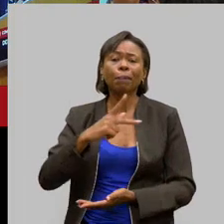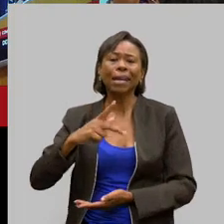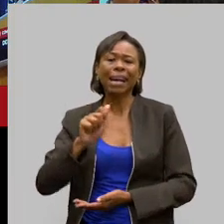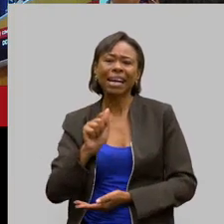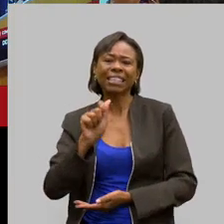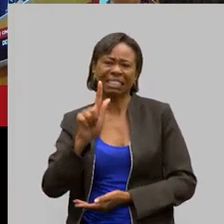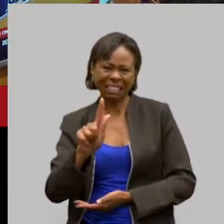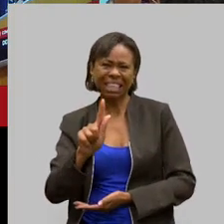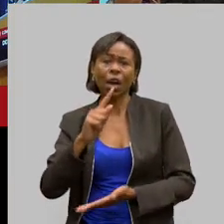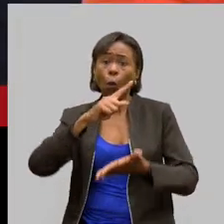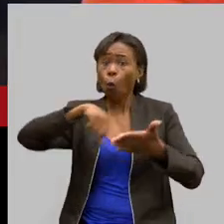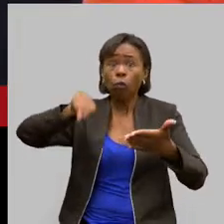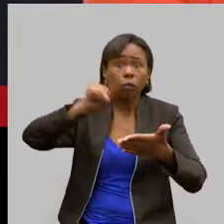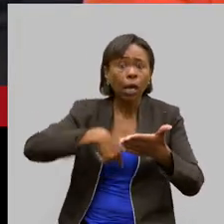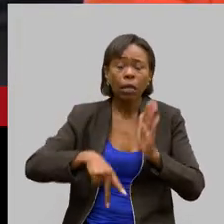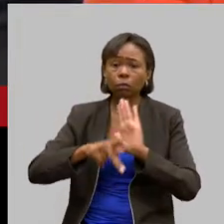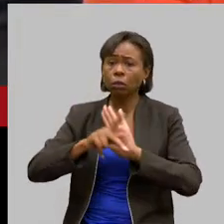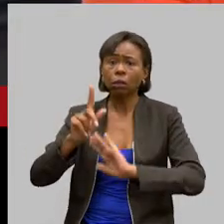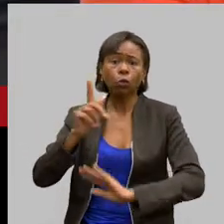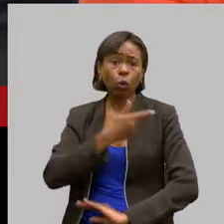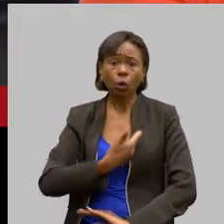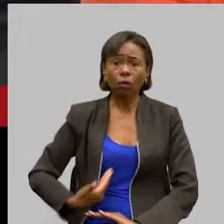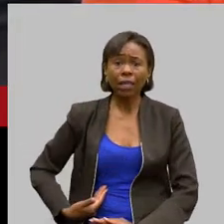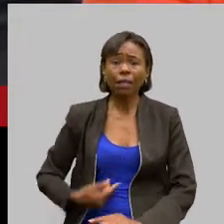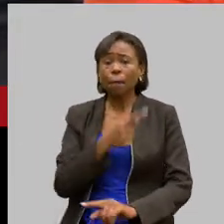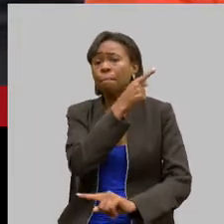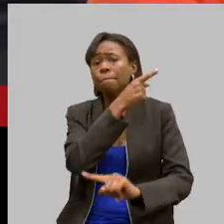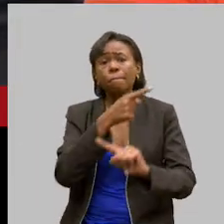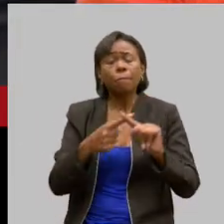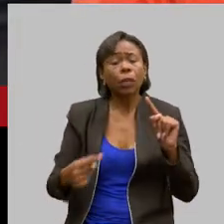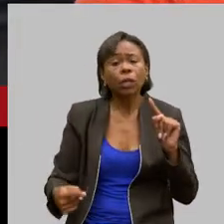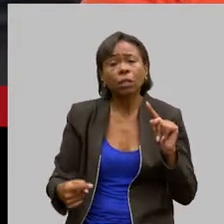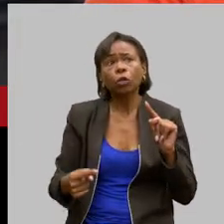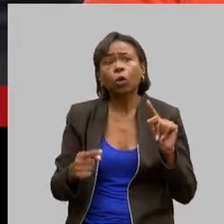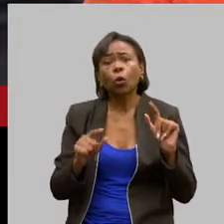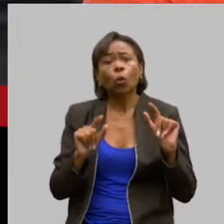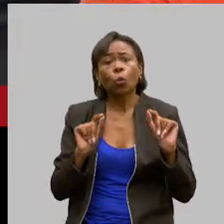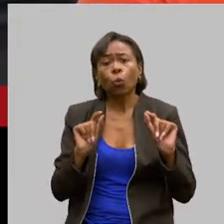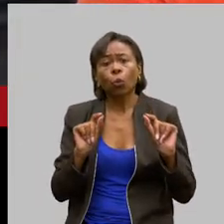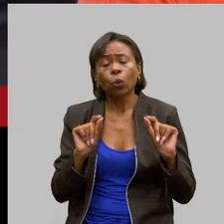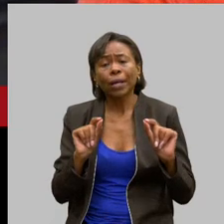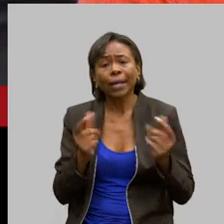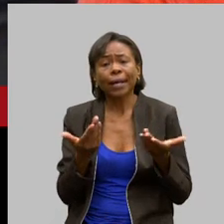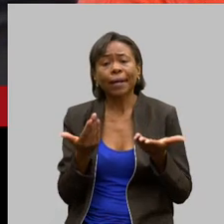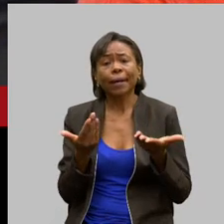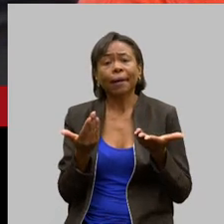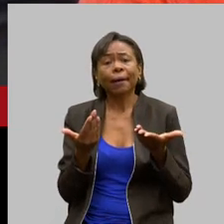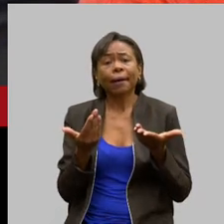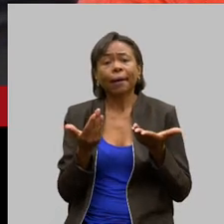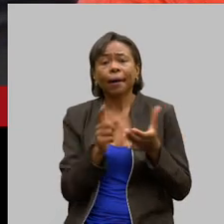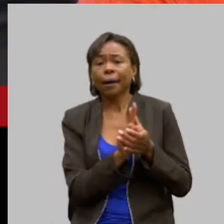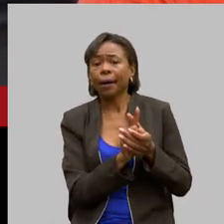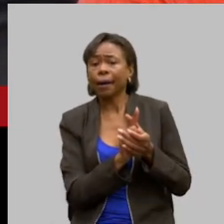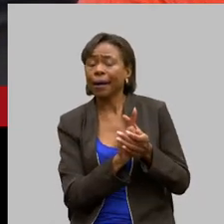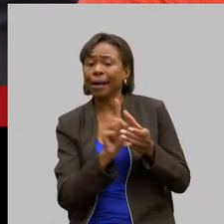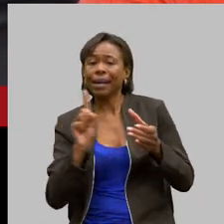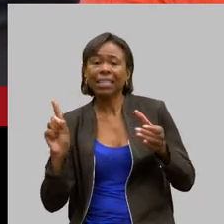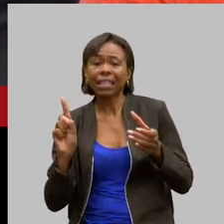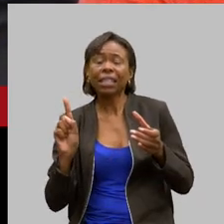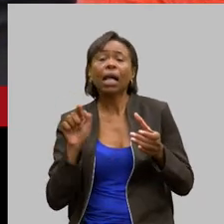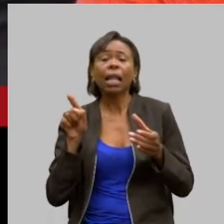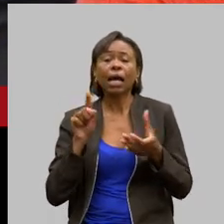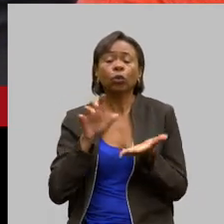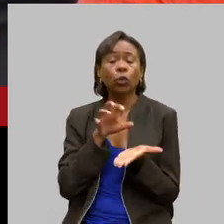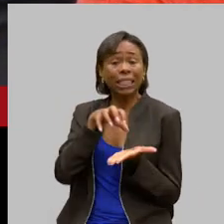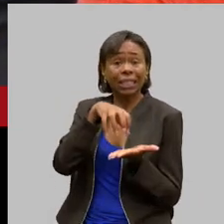veto que versava então sobre a proibição né sobre a a a segregação do centro de referência